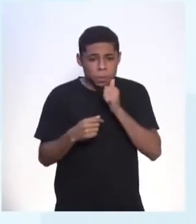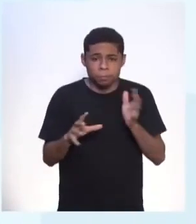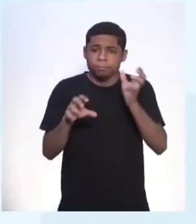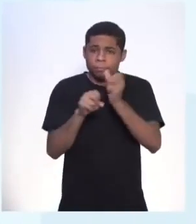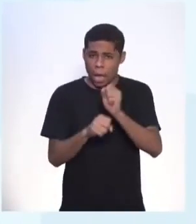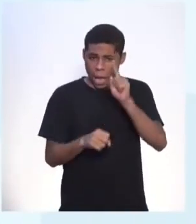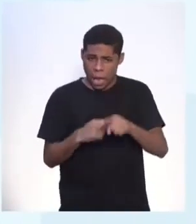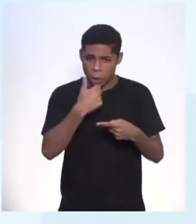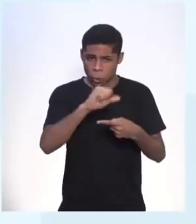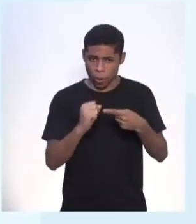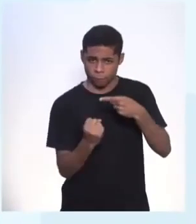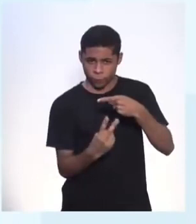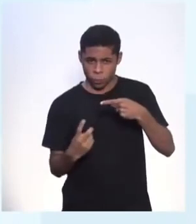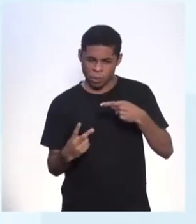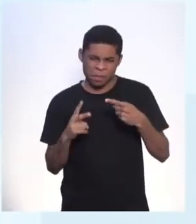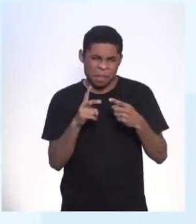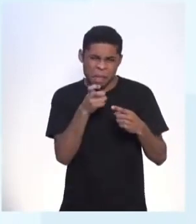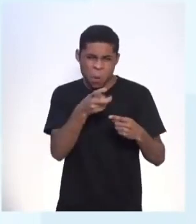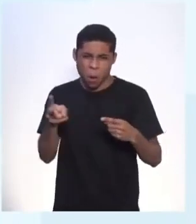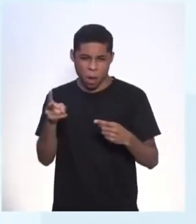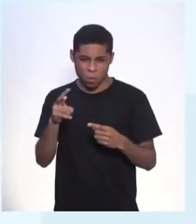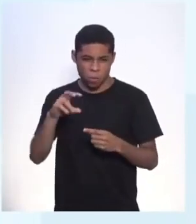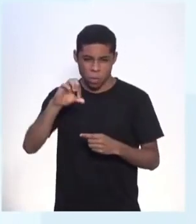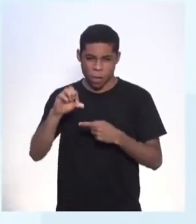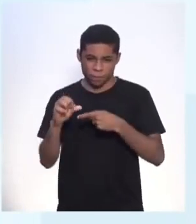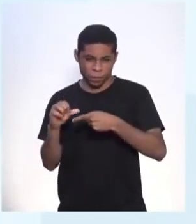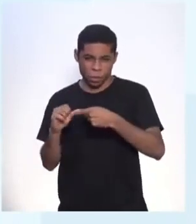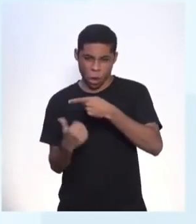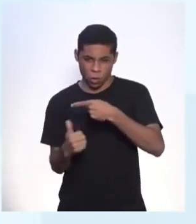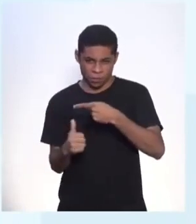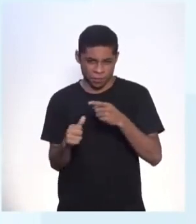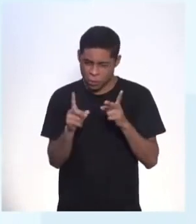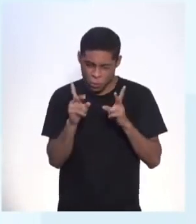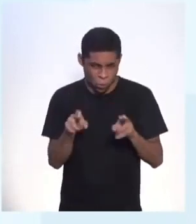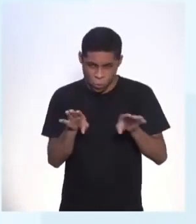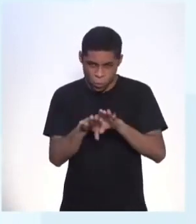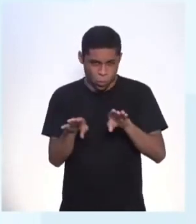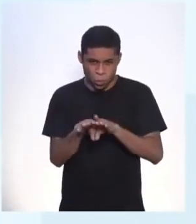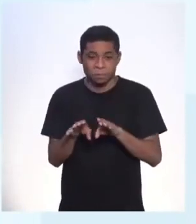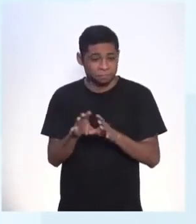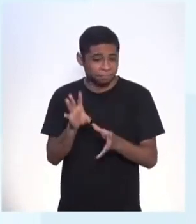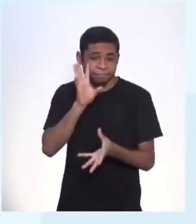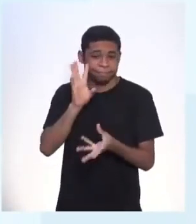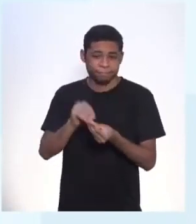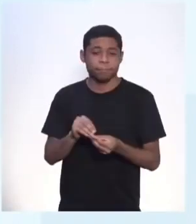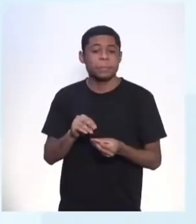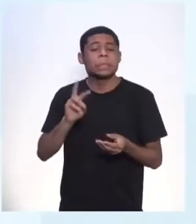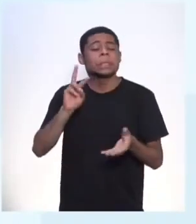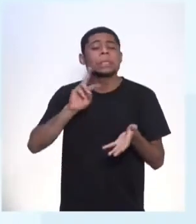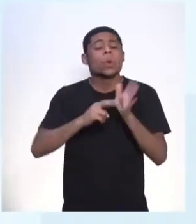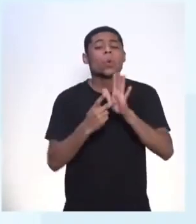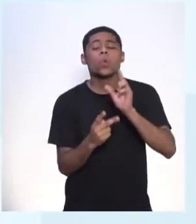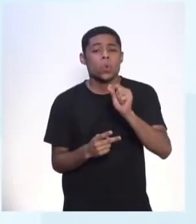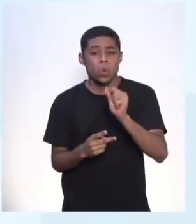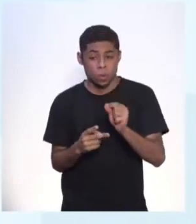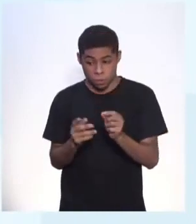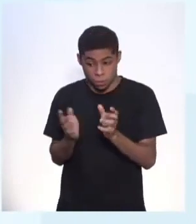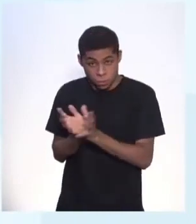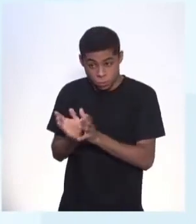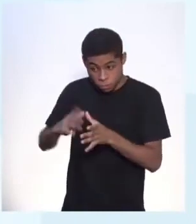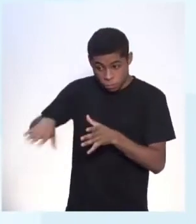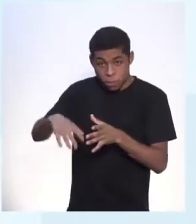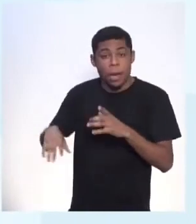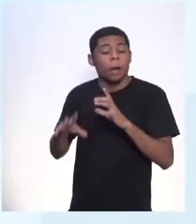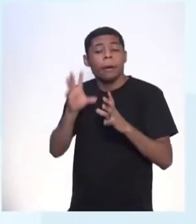sobre 22, que é igual, aí faz a inversão, né? Aqui está na forma simplificada. Isso significa dizer que na turma temos